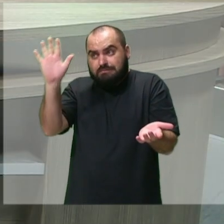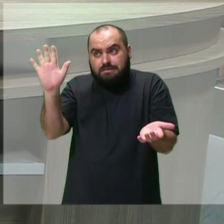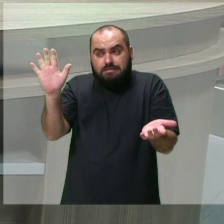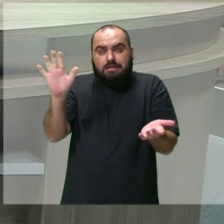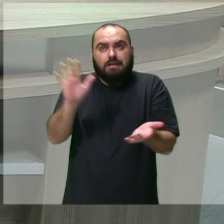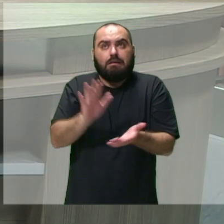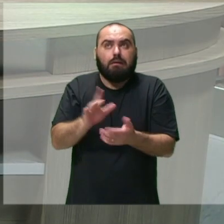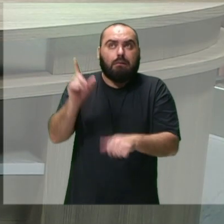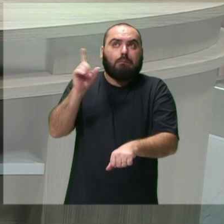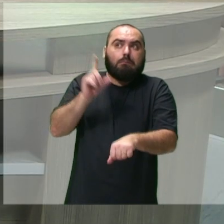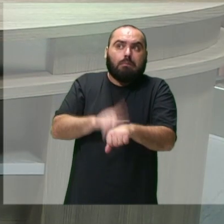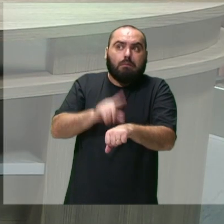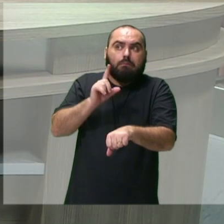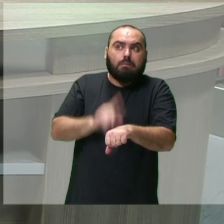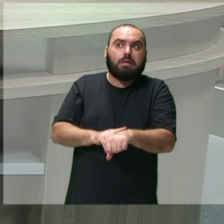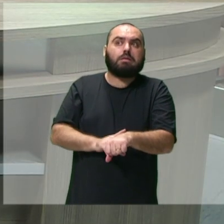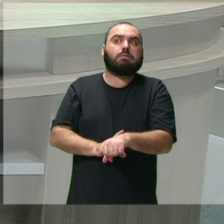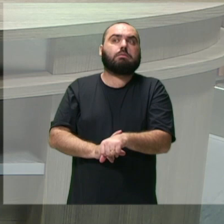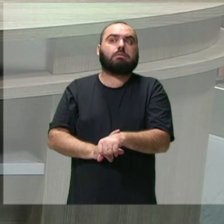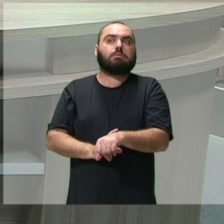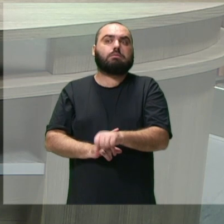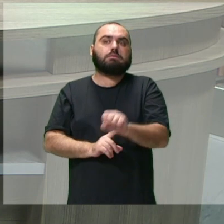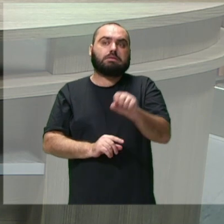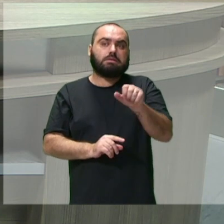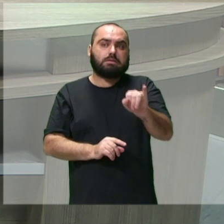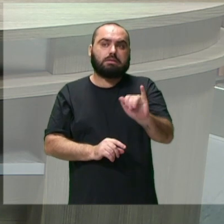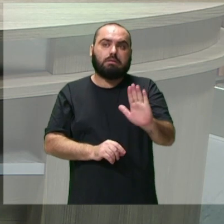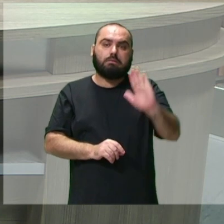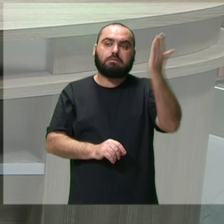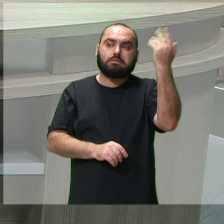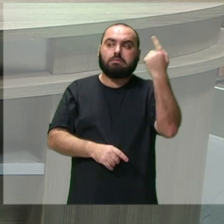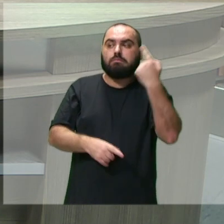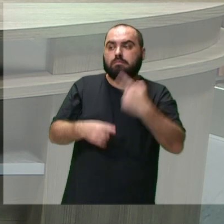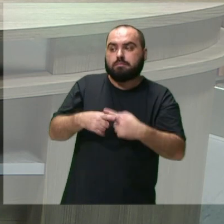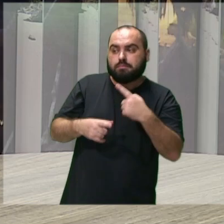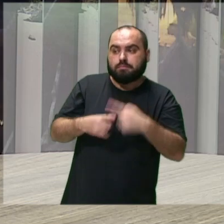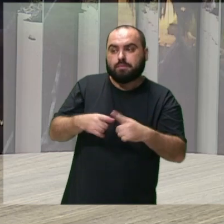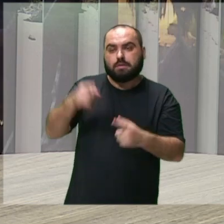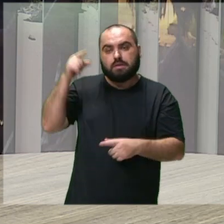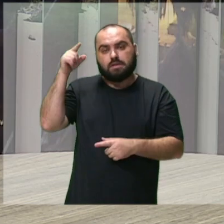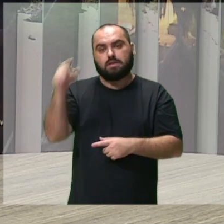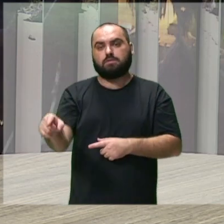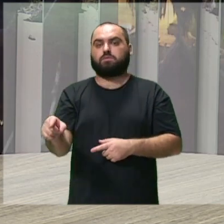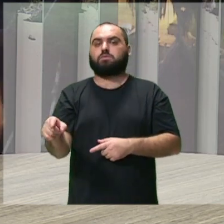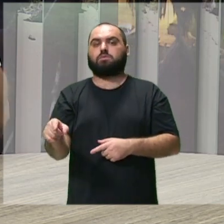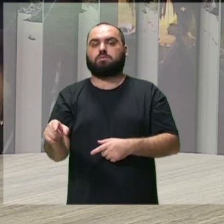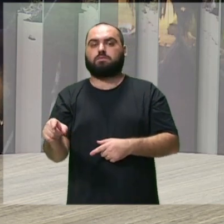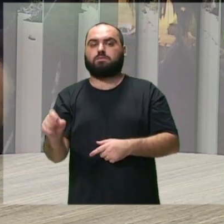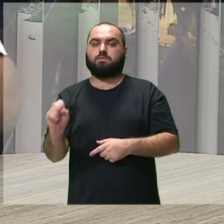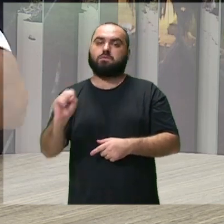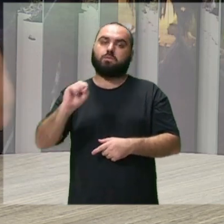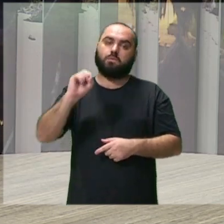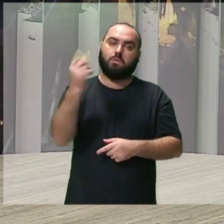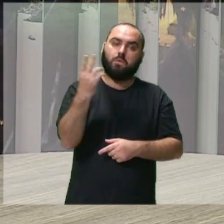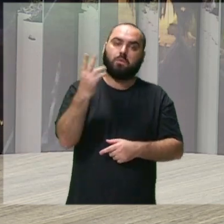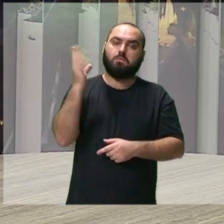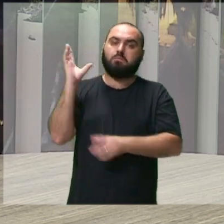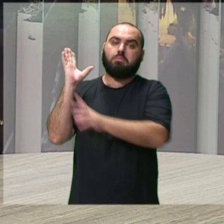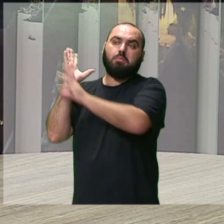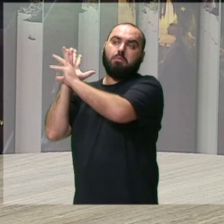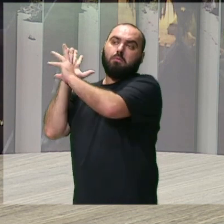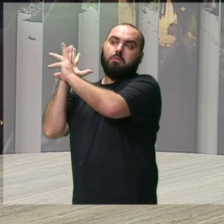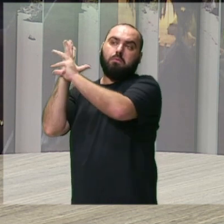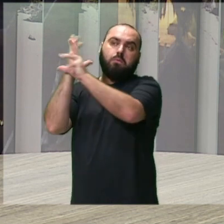em que momento que isso aconteceu, se aconteceu por causa disso, ou se é o acúmulo de coisas